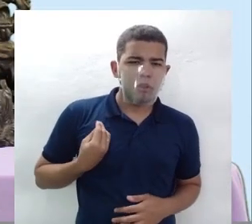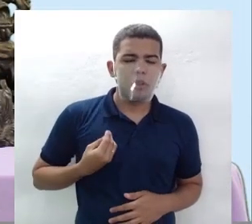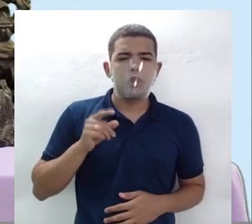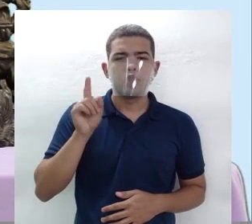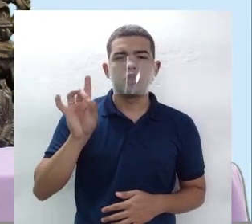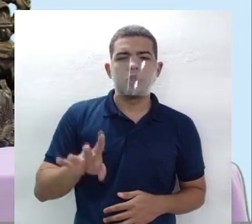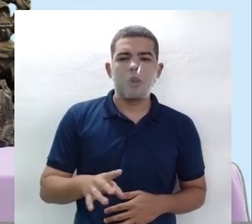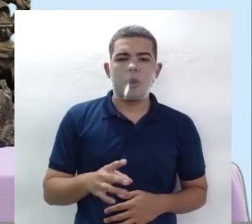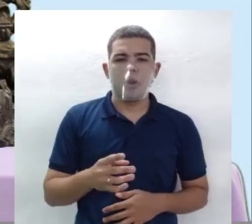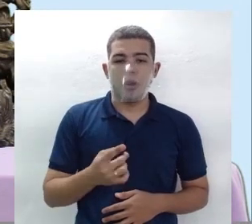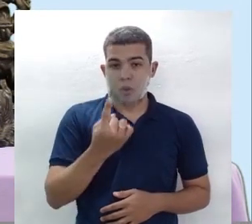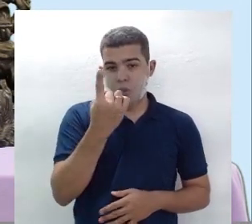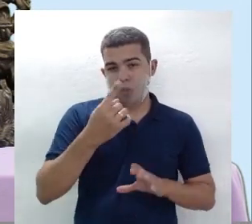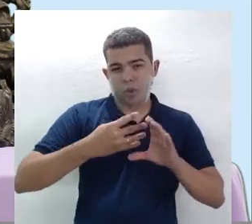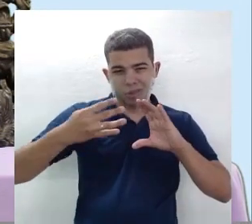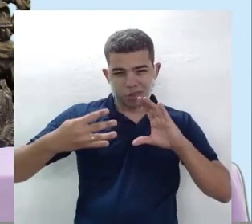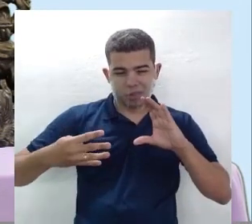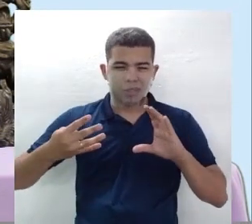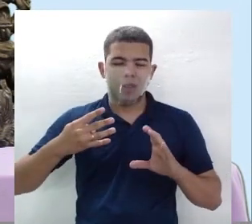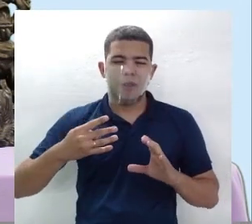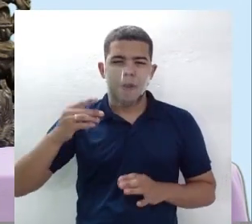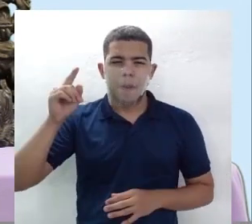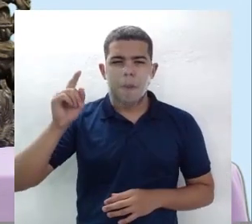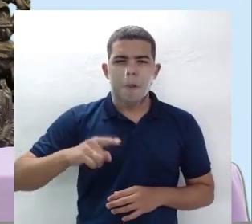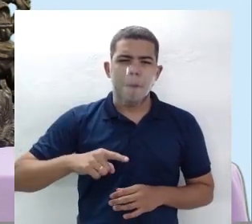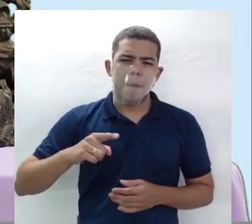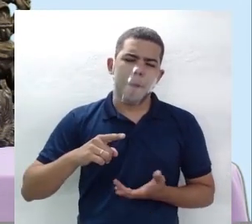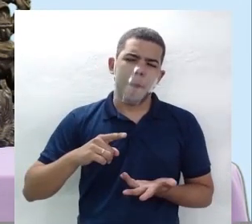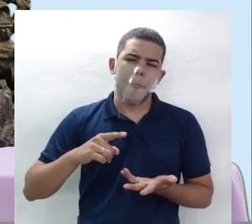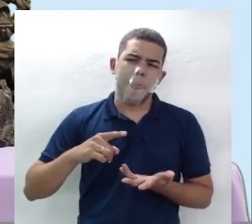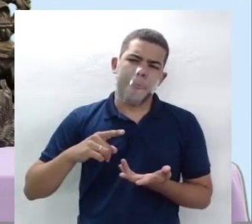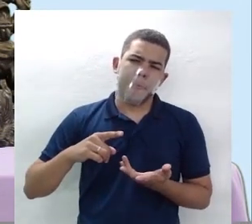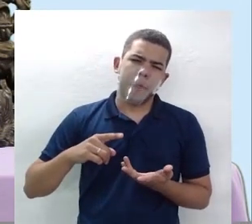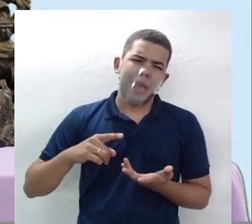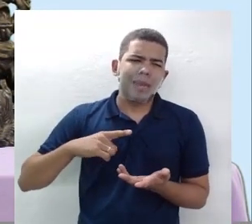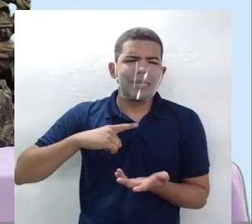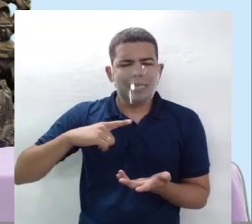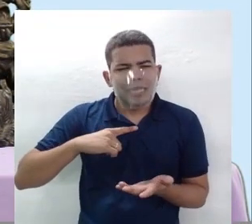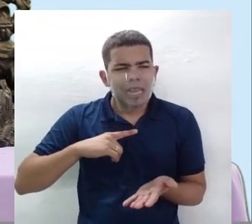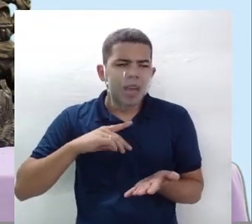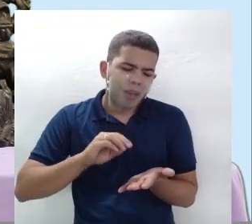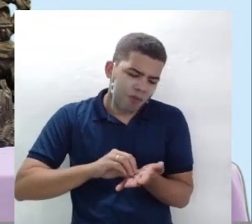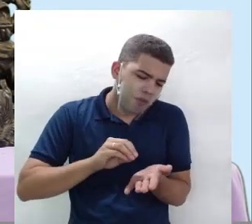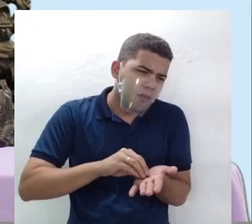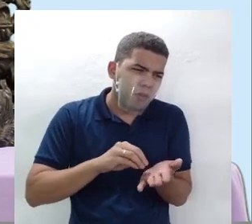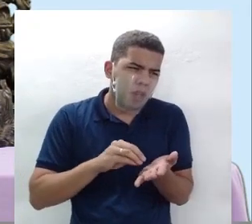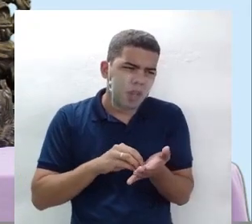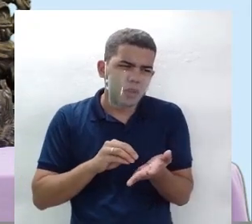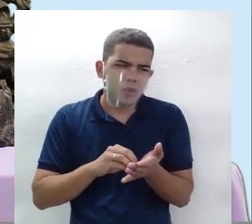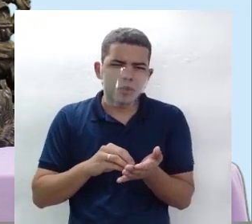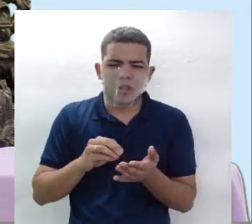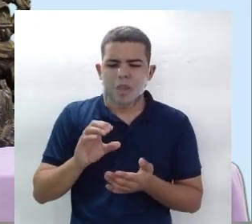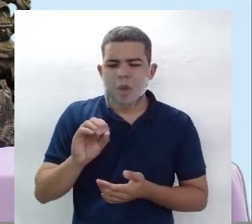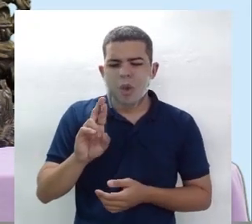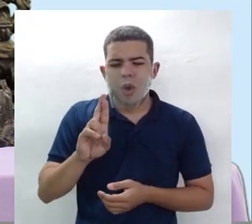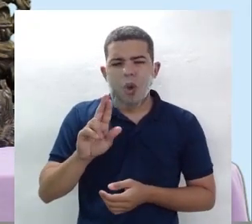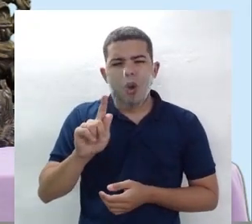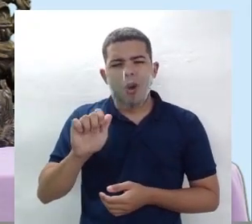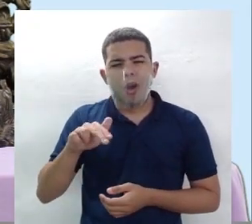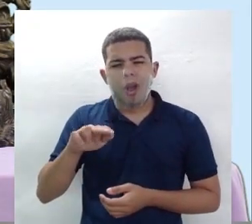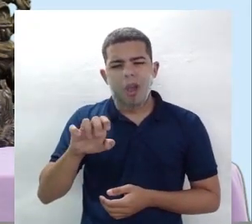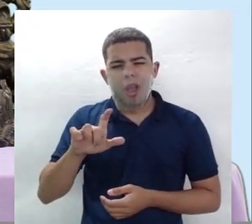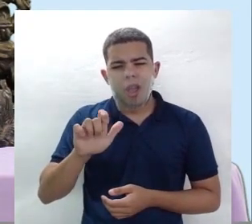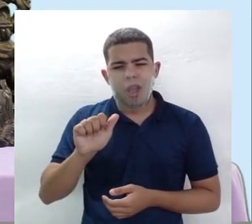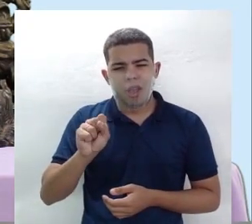esse ser vivo, né, ele vai ser desprovido de algumas organelas, né? Organelas, no